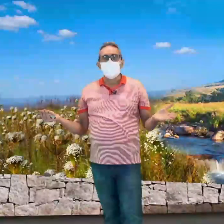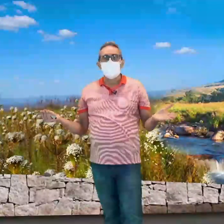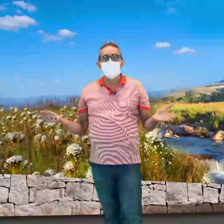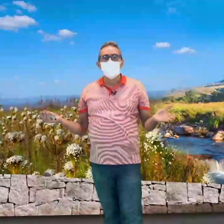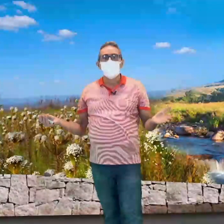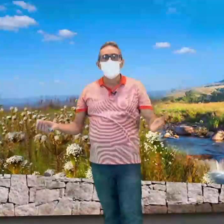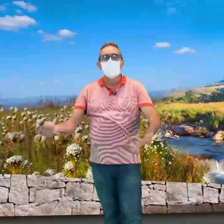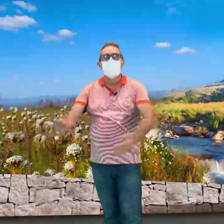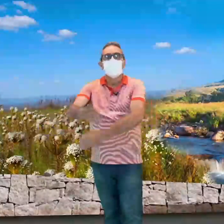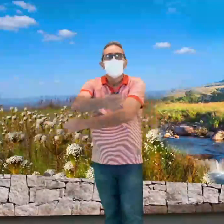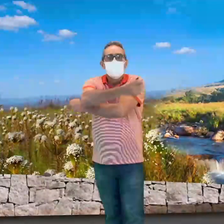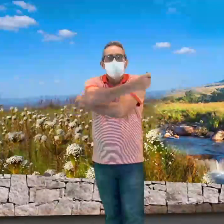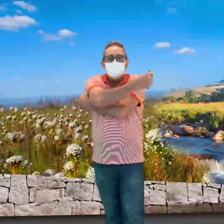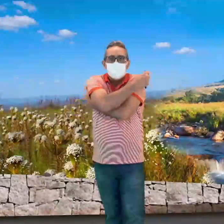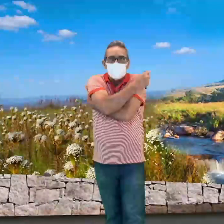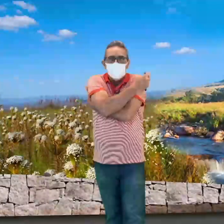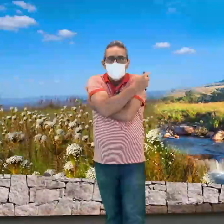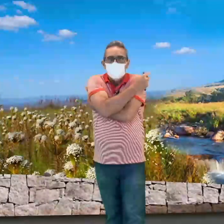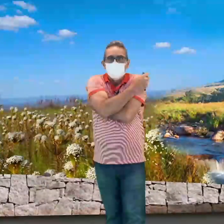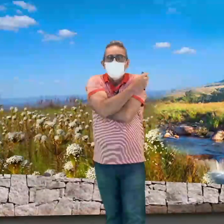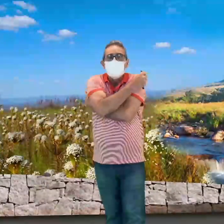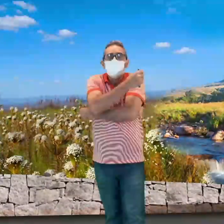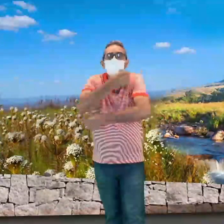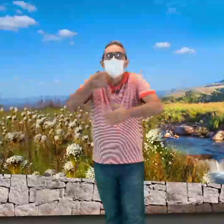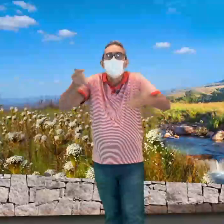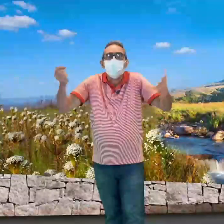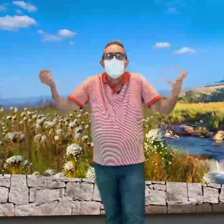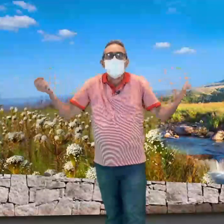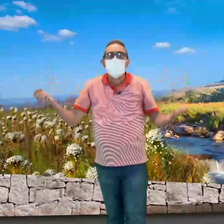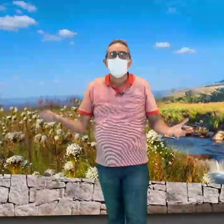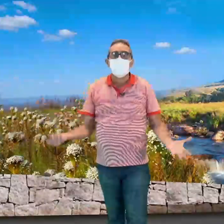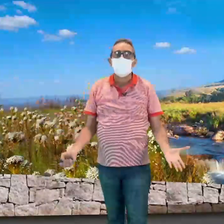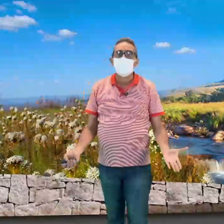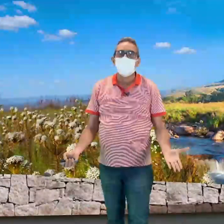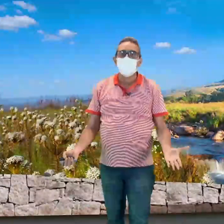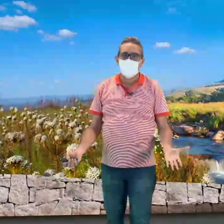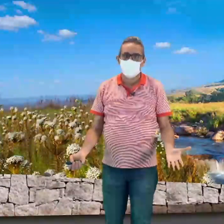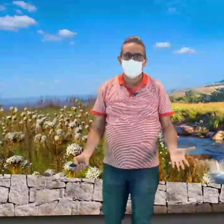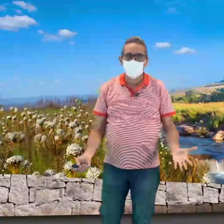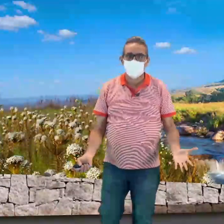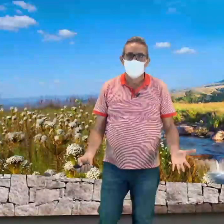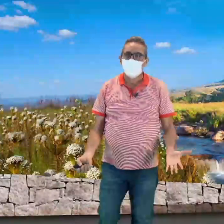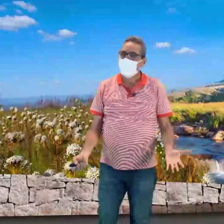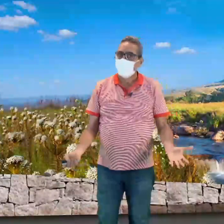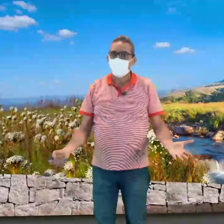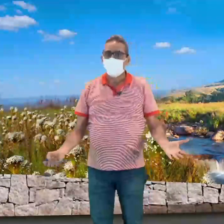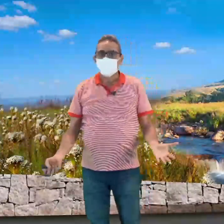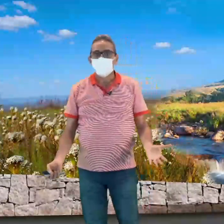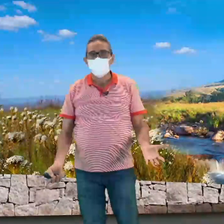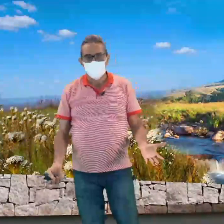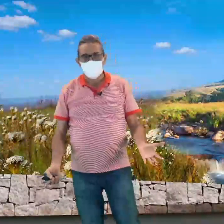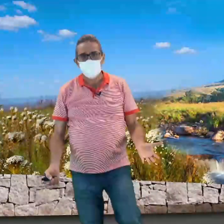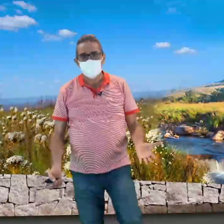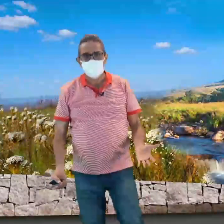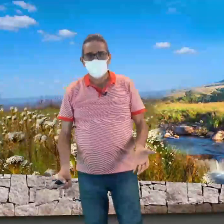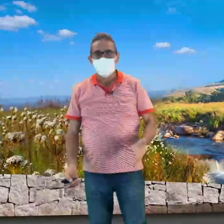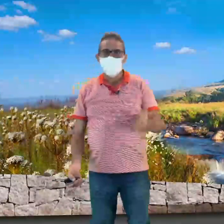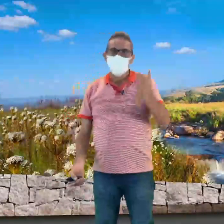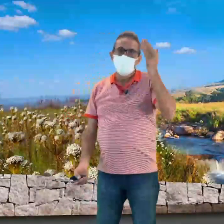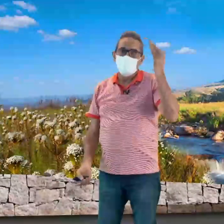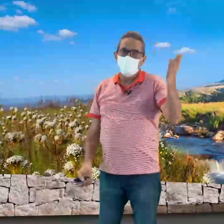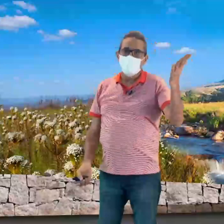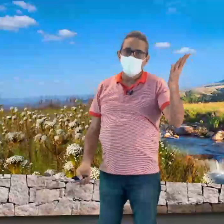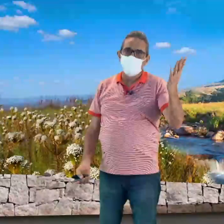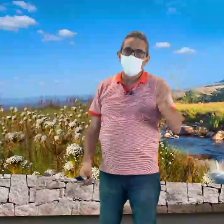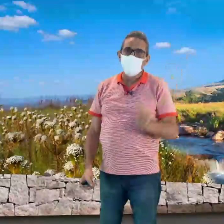para vocês, um forte abraço e que Deus abençoe cada um de vocês. É um prazer muito grande estar com